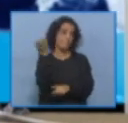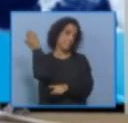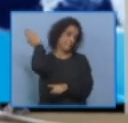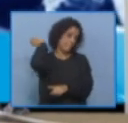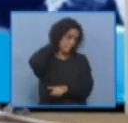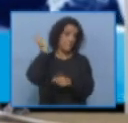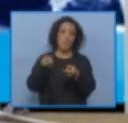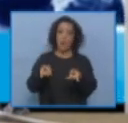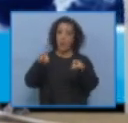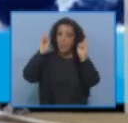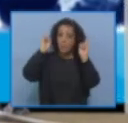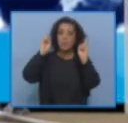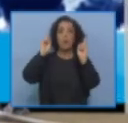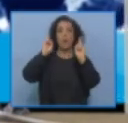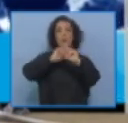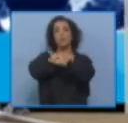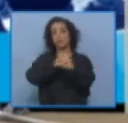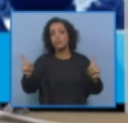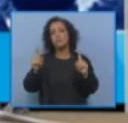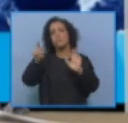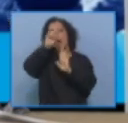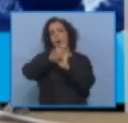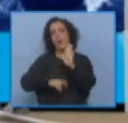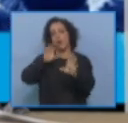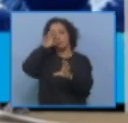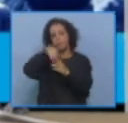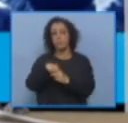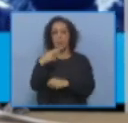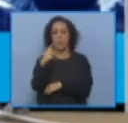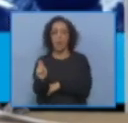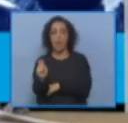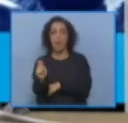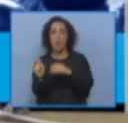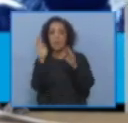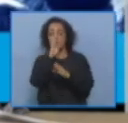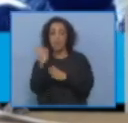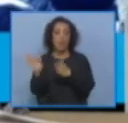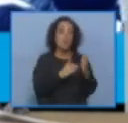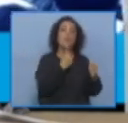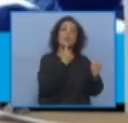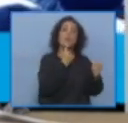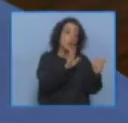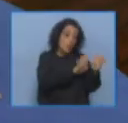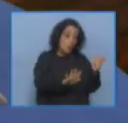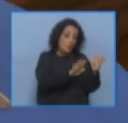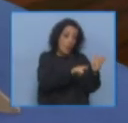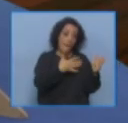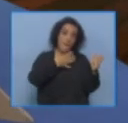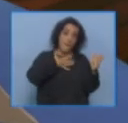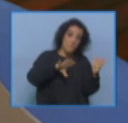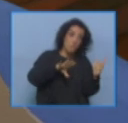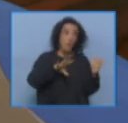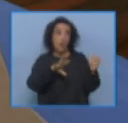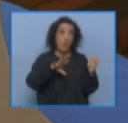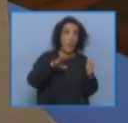as liberdades e todas as restrições da União Europeia e depois, se a Grã-Bretanha quiser beneficiar ou não de uma parte desse